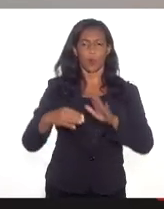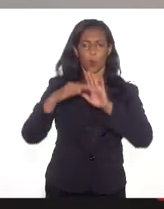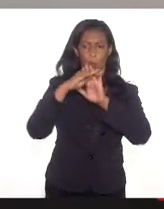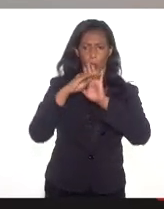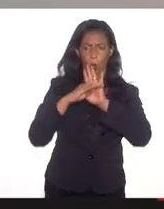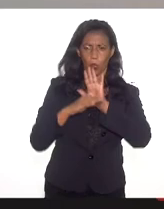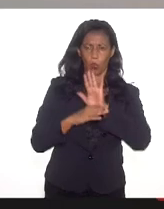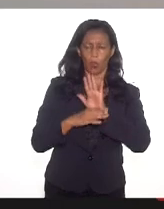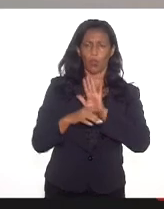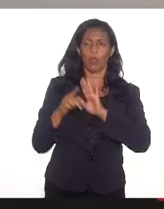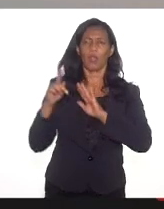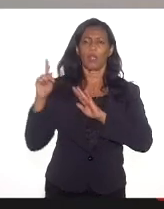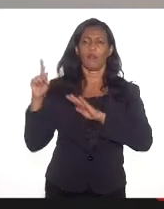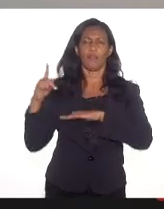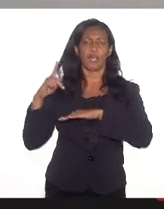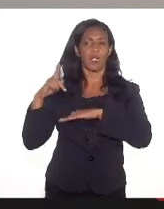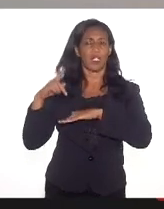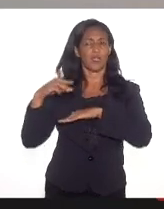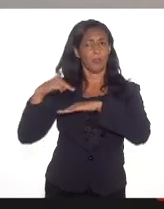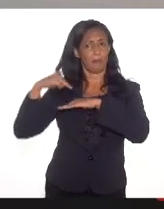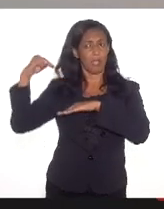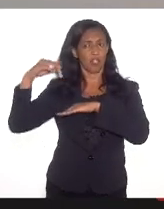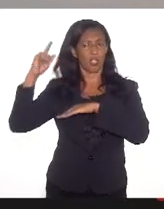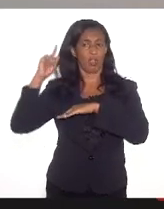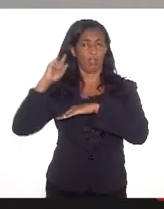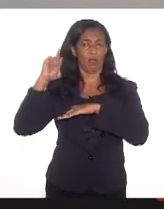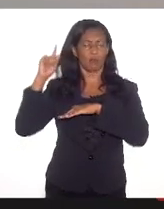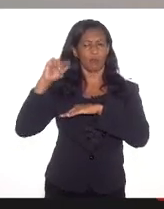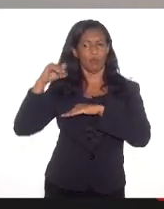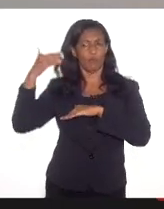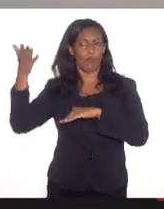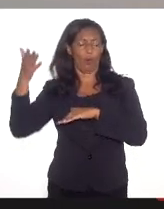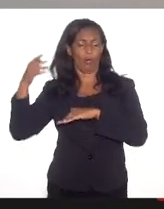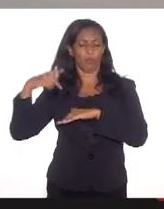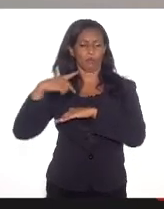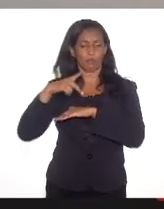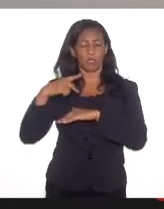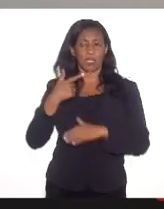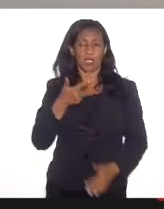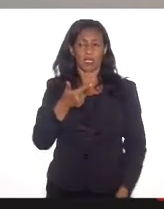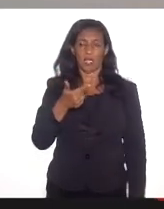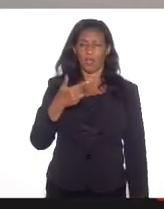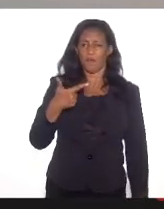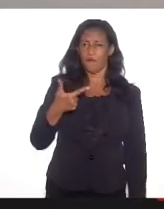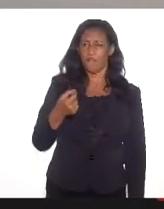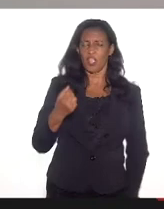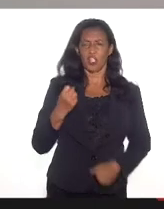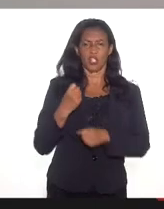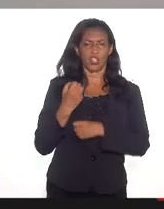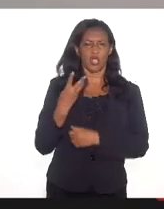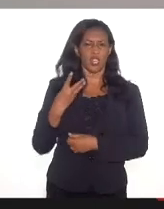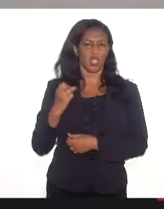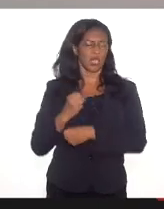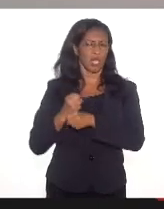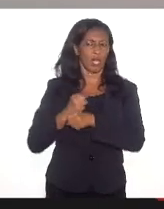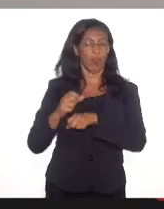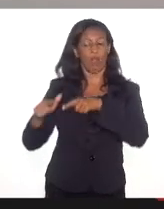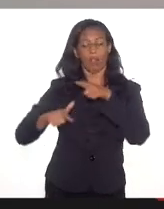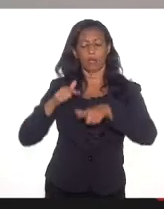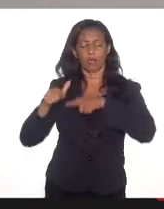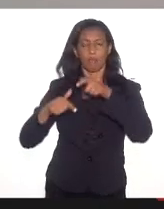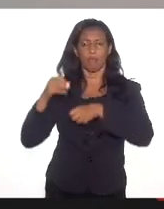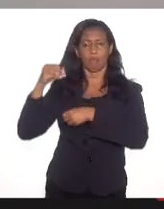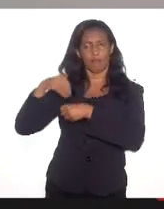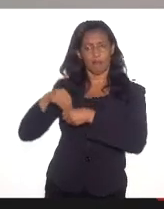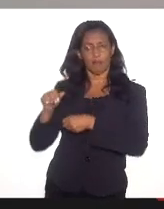doutorado com Pedro Abramo que é um camarada excelente ela tem 20 30 anos de trabalho em favela e esse programa foi